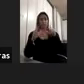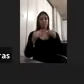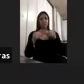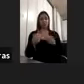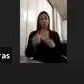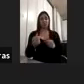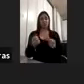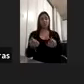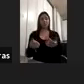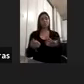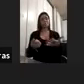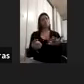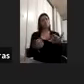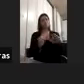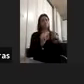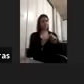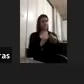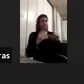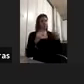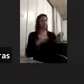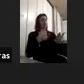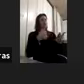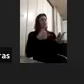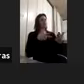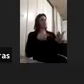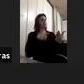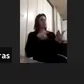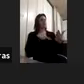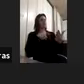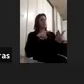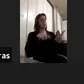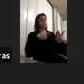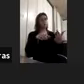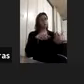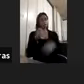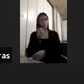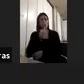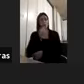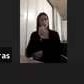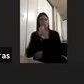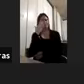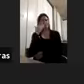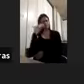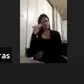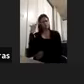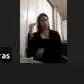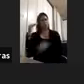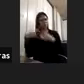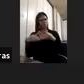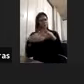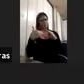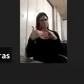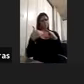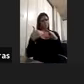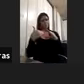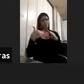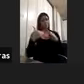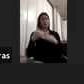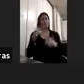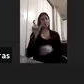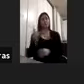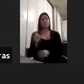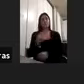o vídeo através de uma jornalista famosa, enviado a ela pelo Requião. Olha